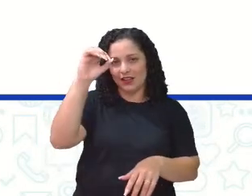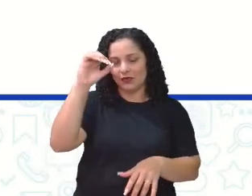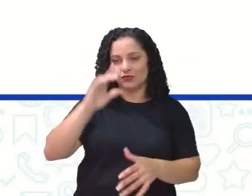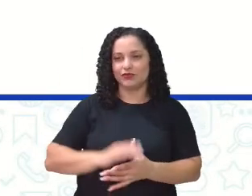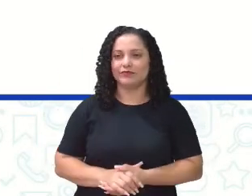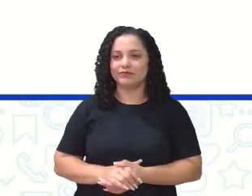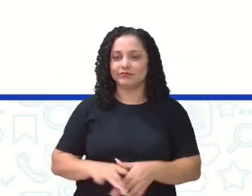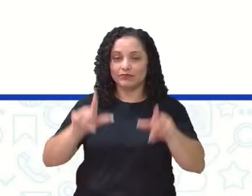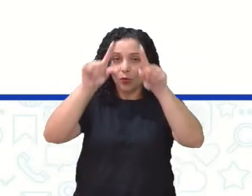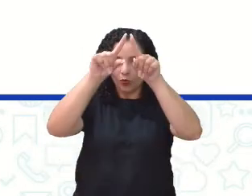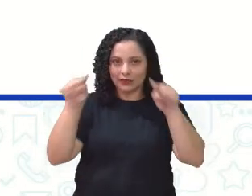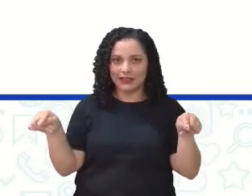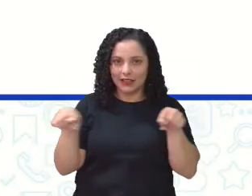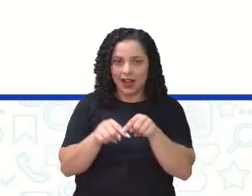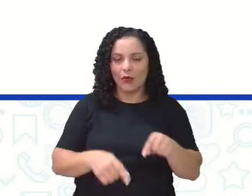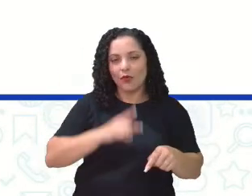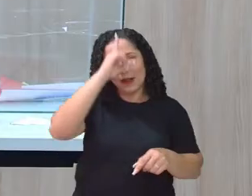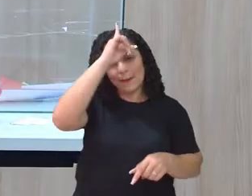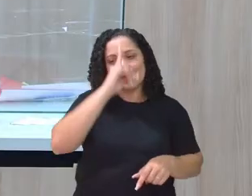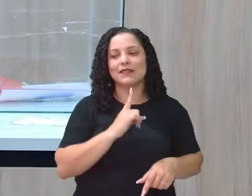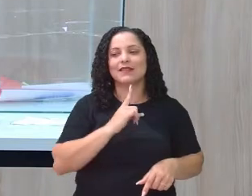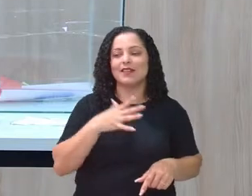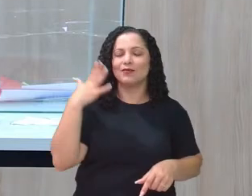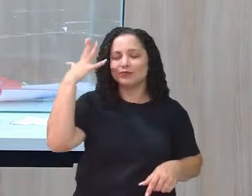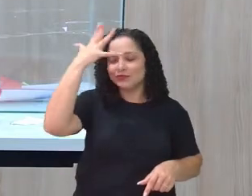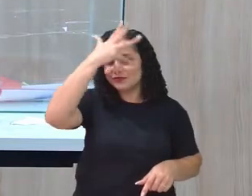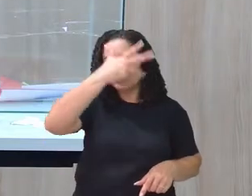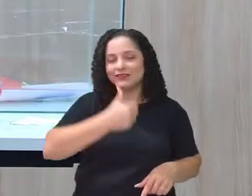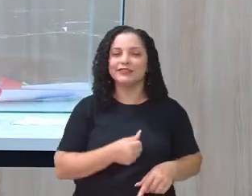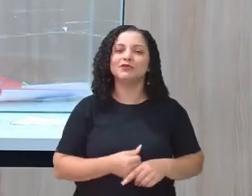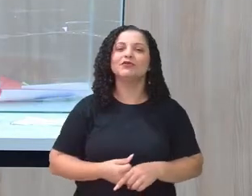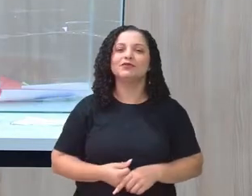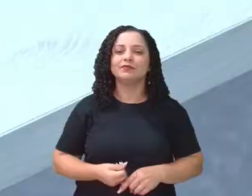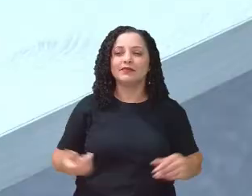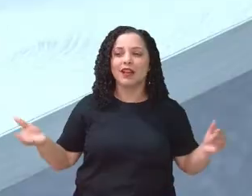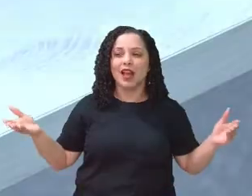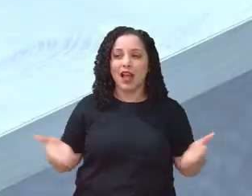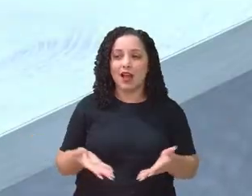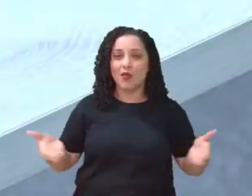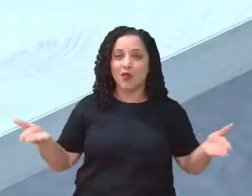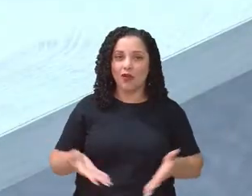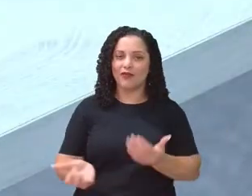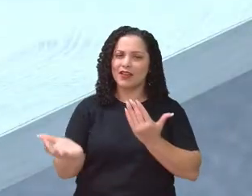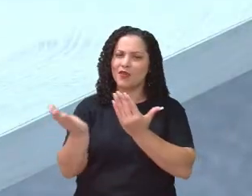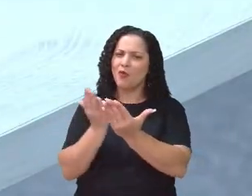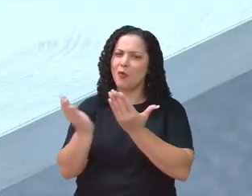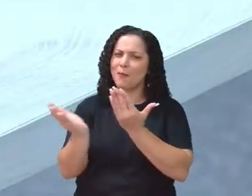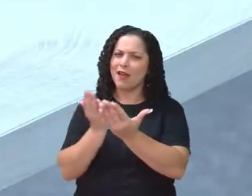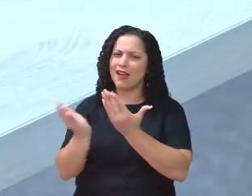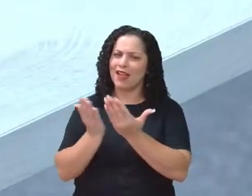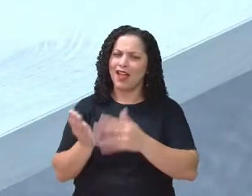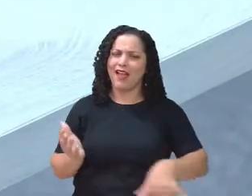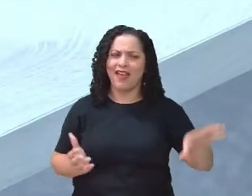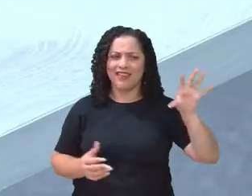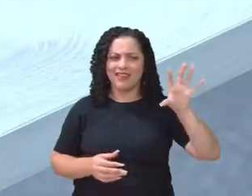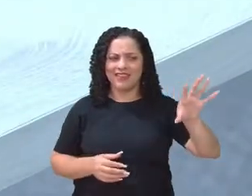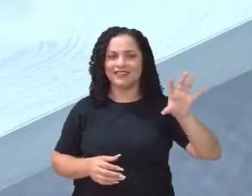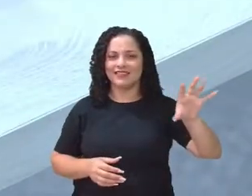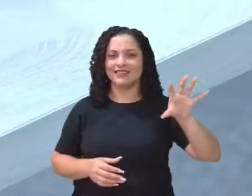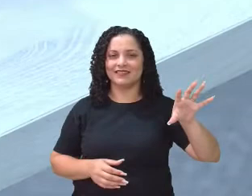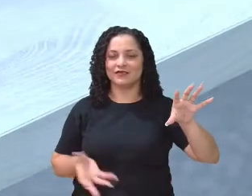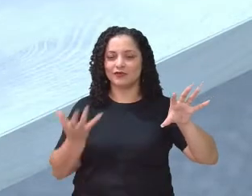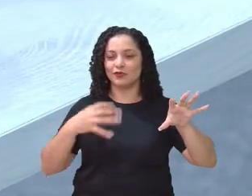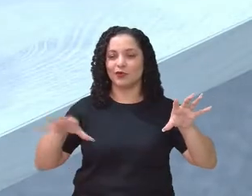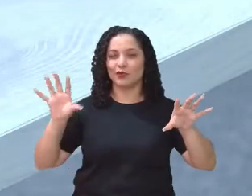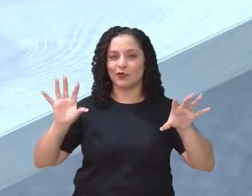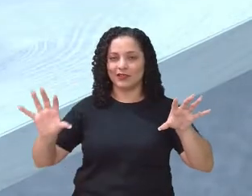triângulozinho, amarelinho, bem bonitinho, certo? E aí a gente vai comparar os ângulos desse triângulo aqui, deixa eu colocar